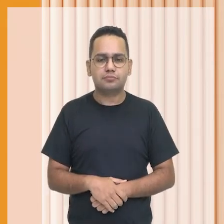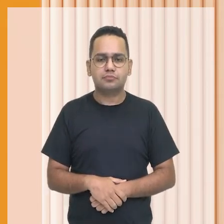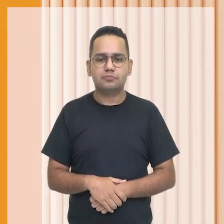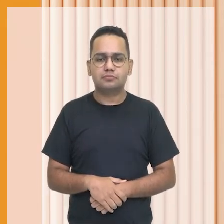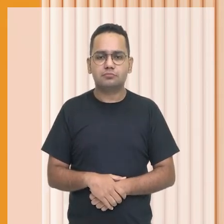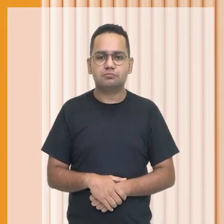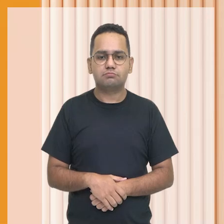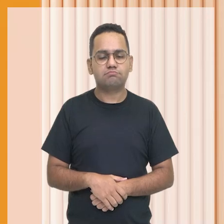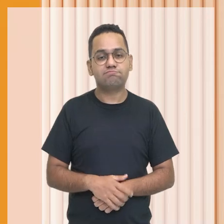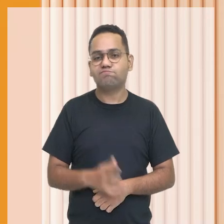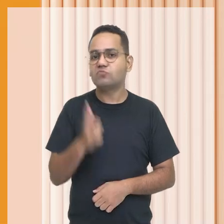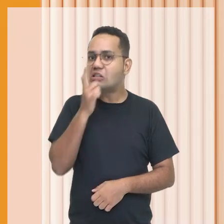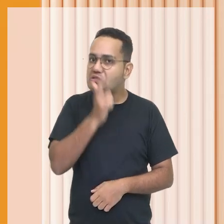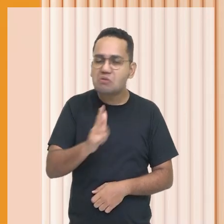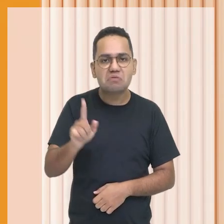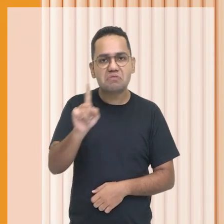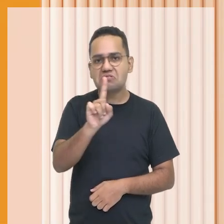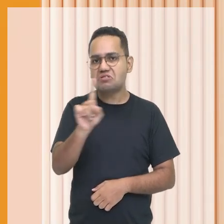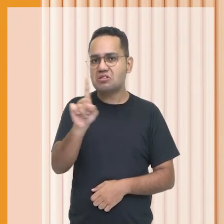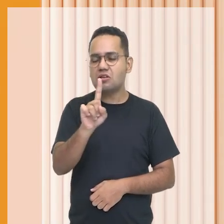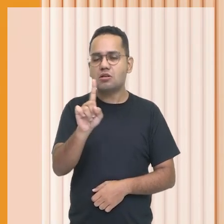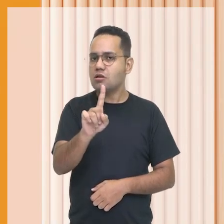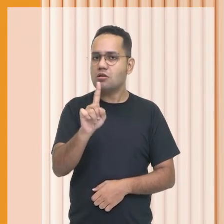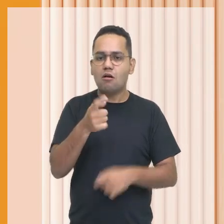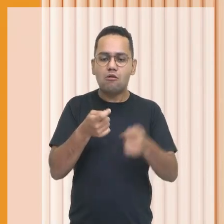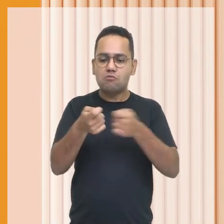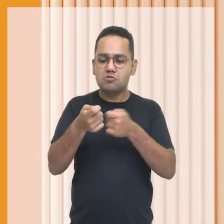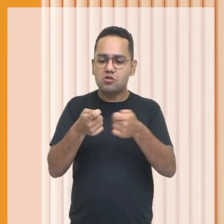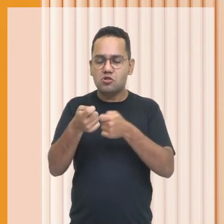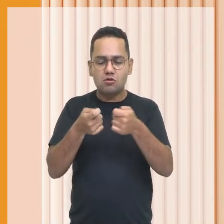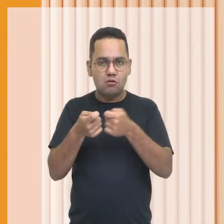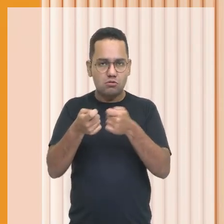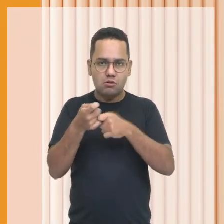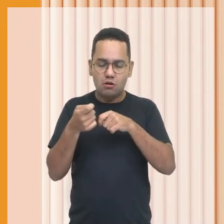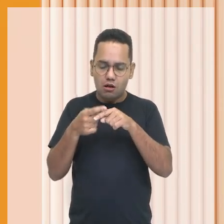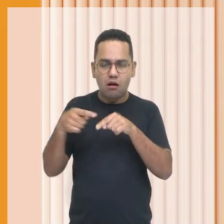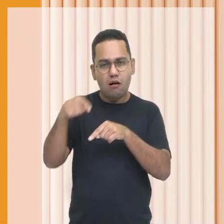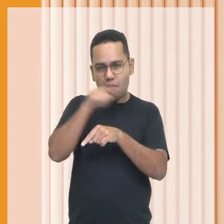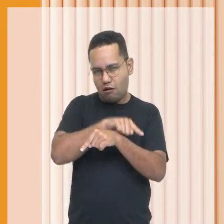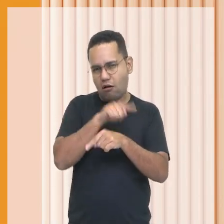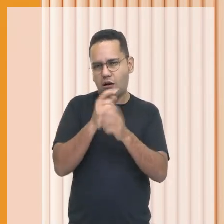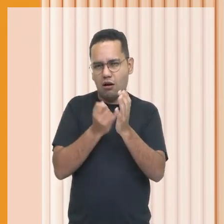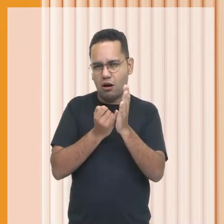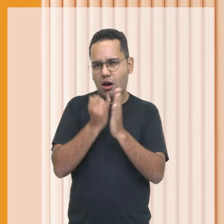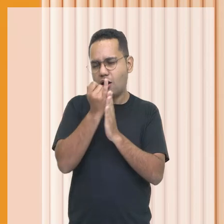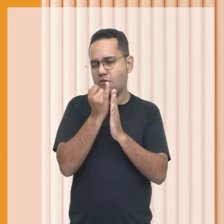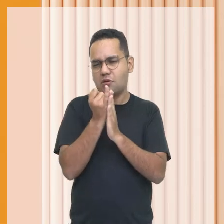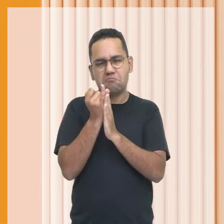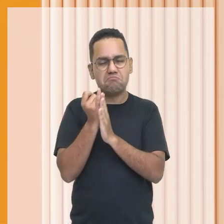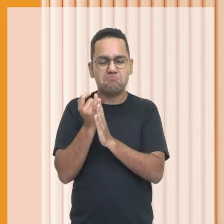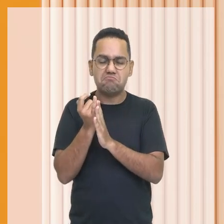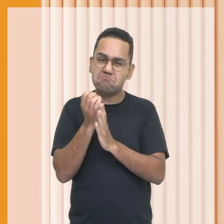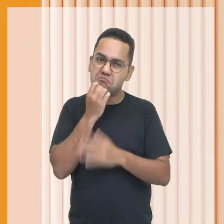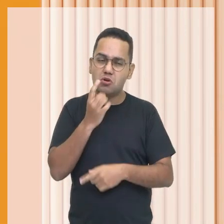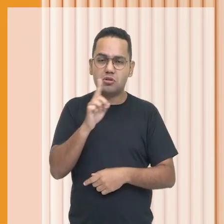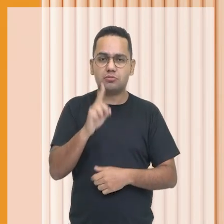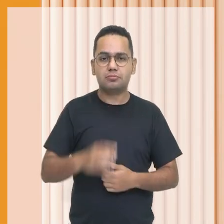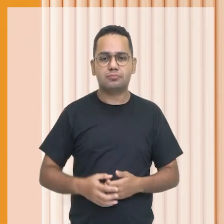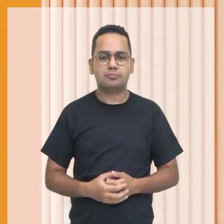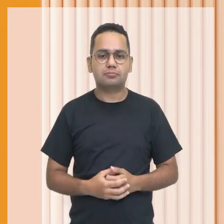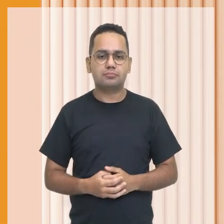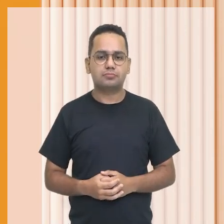o quadro de instabilidade econômica, né, com a inflação que só aumentava, não foi bom para ele. Mas,